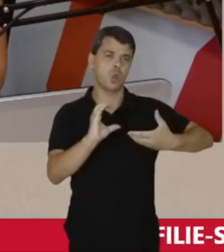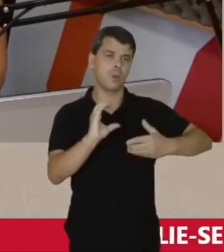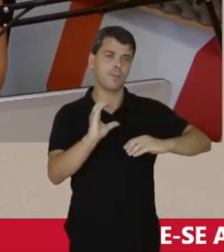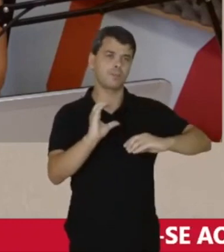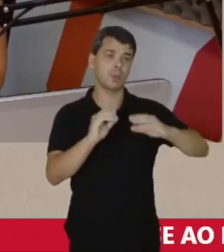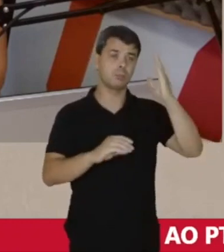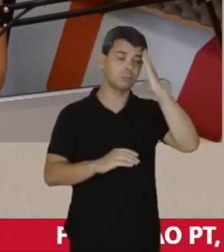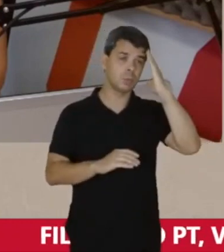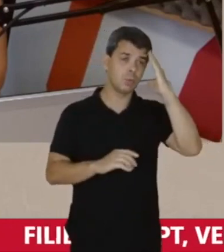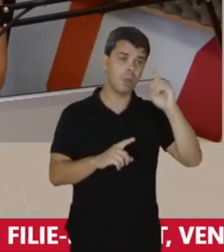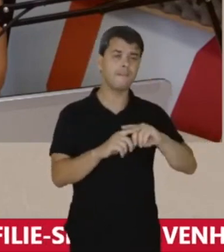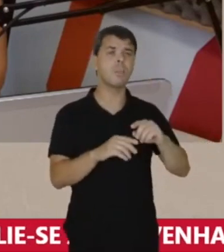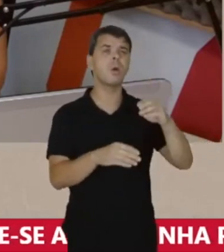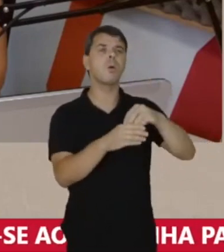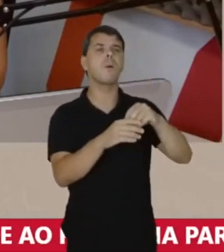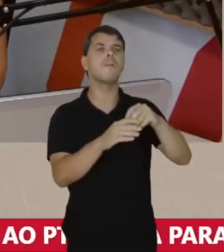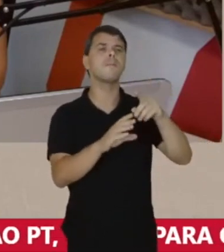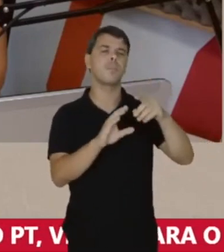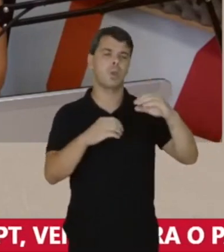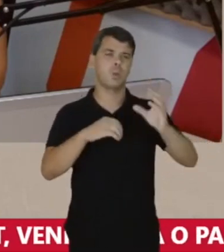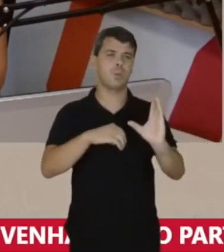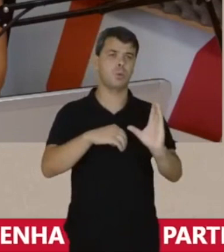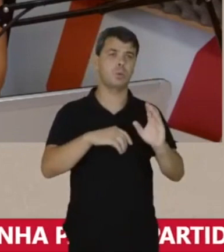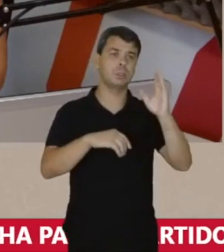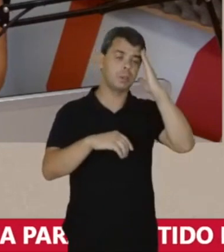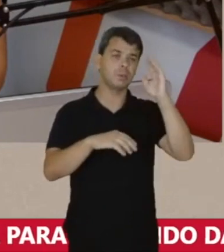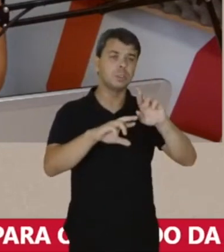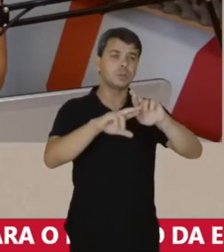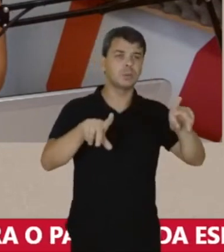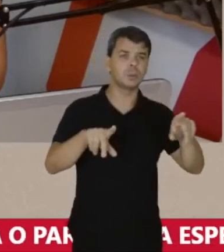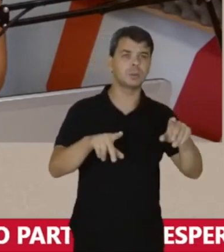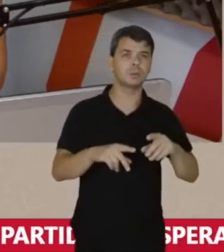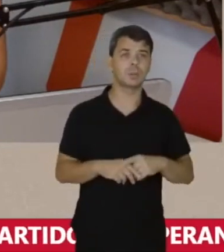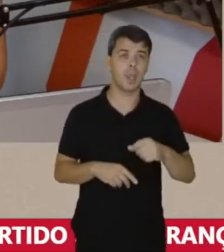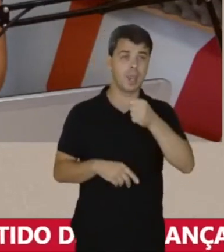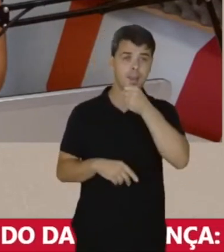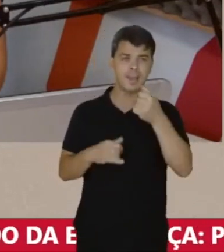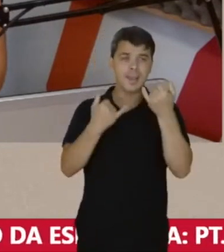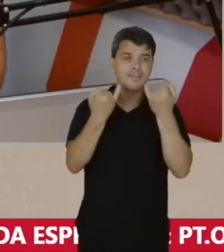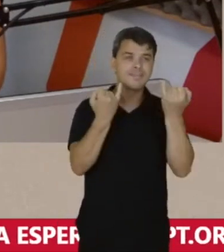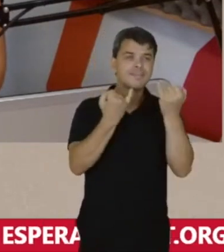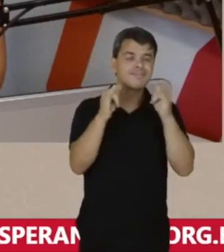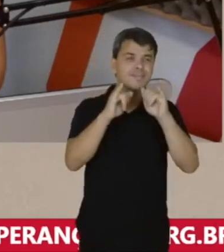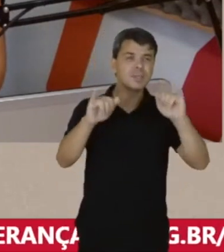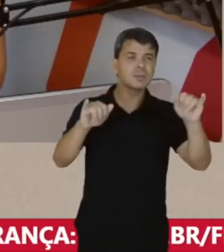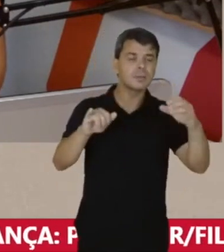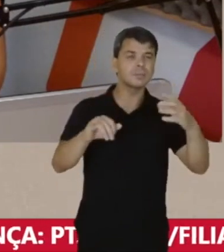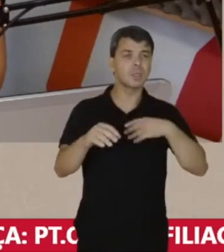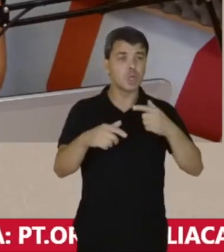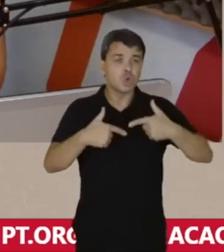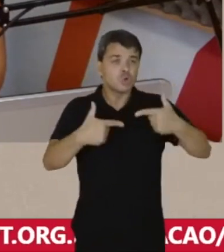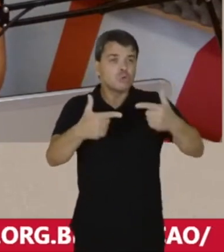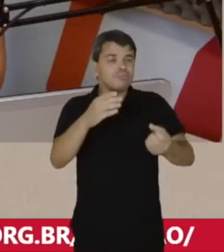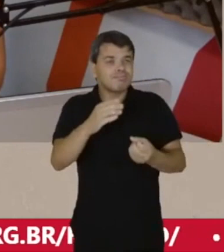sei que uma professora no parlamento faz muita diferença. Que mensagem maravilhosa, que incentivo para